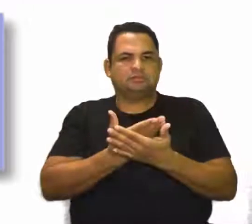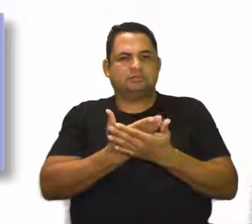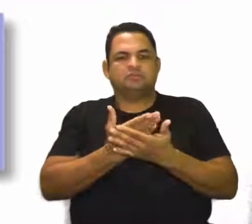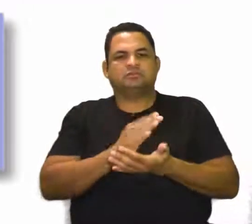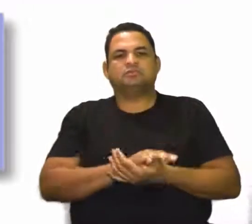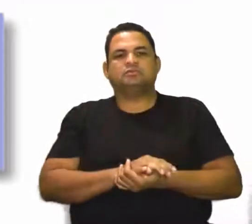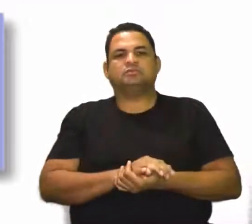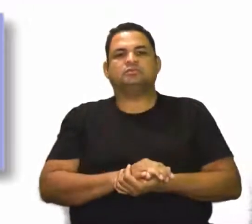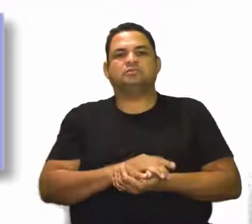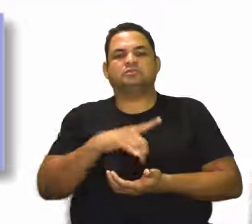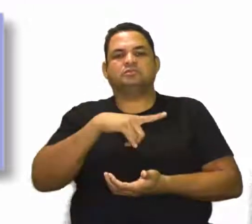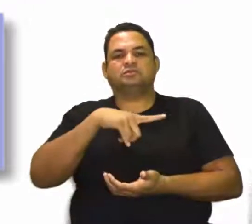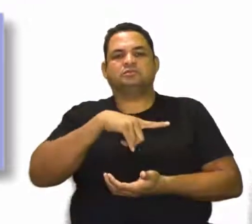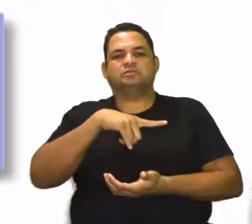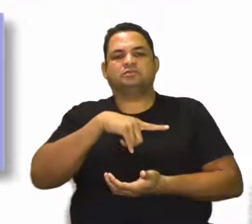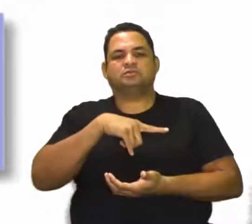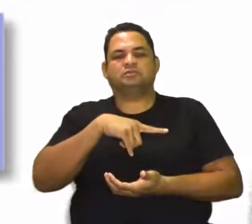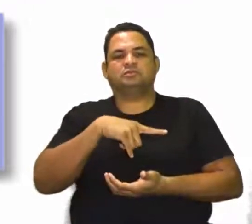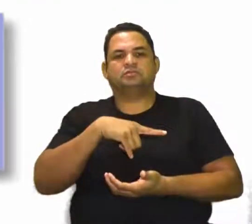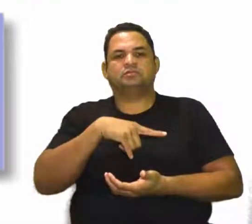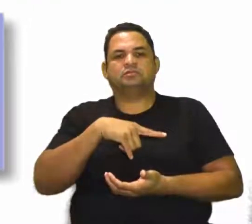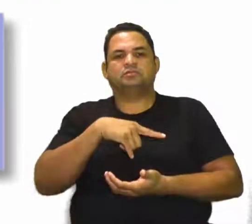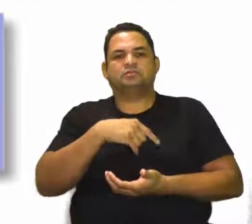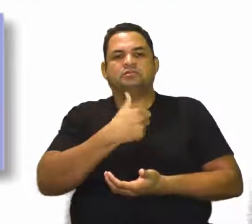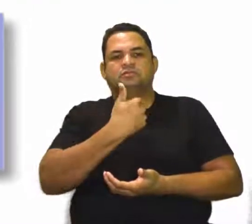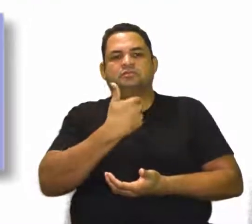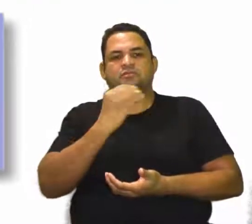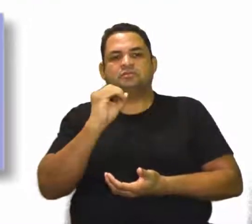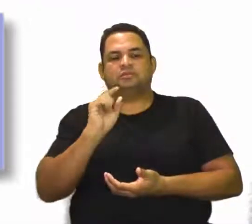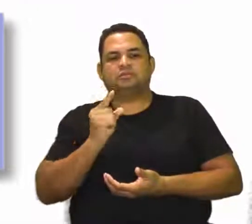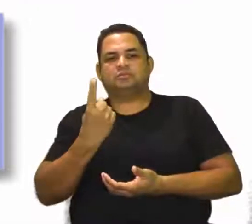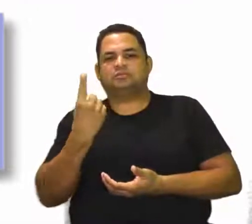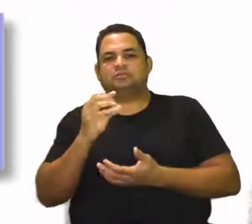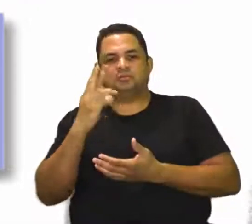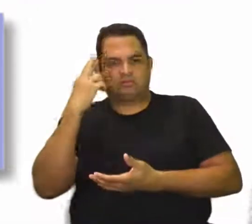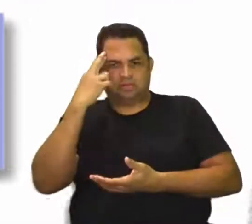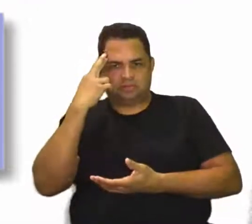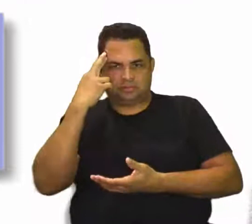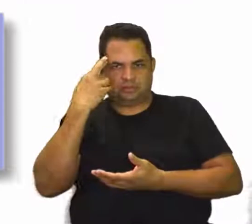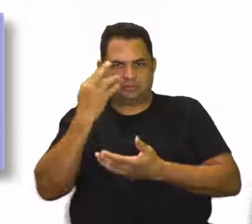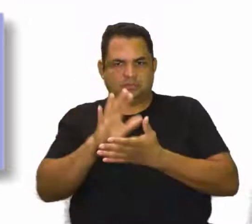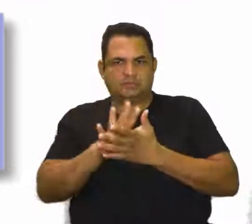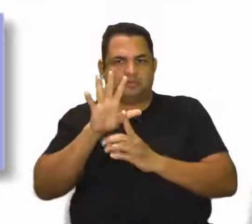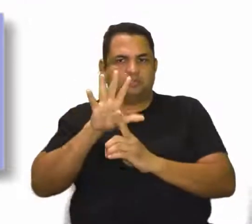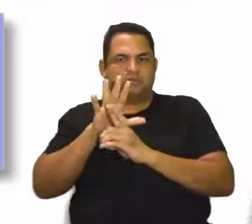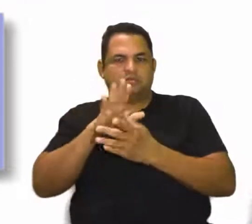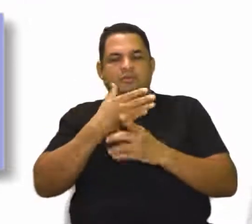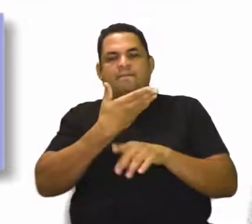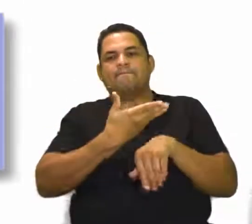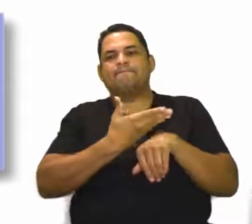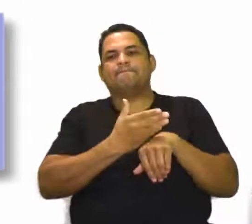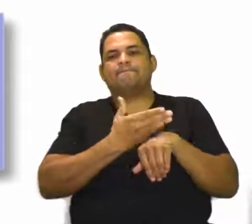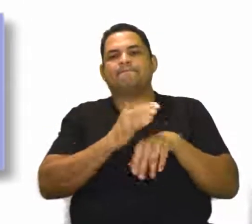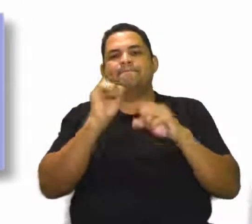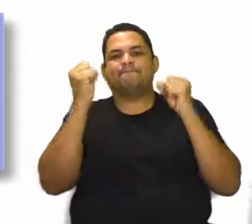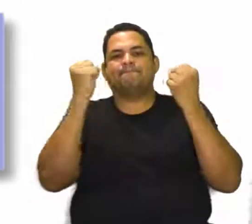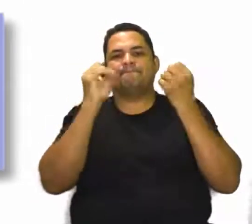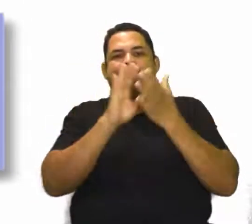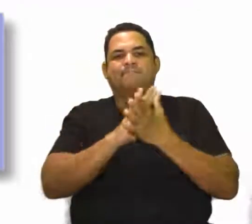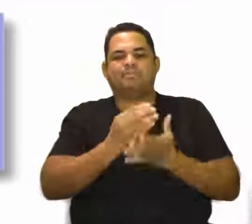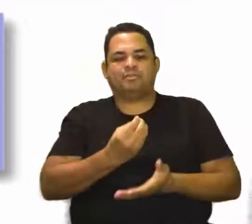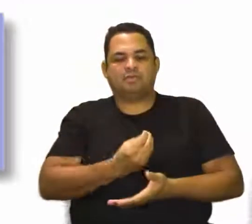Sim, nós temos aqui na agenda, na aula 10.1, reflexões sobre os efeitos da prática da atividade física na vida